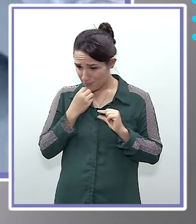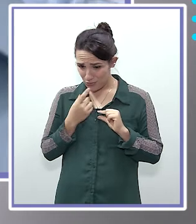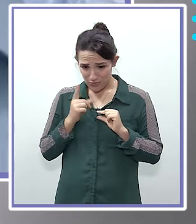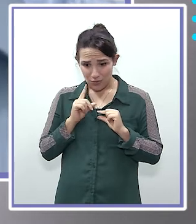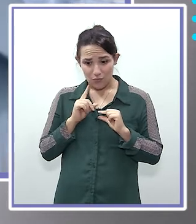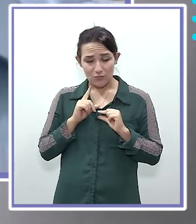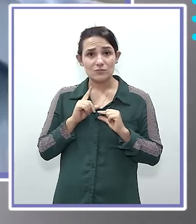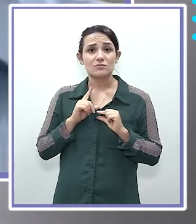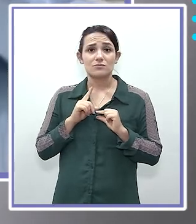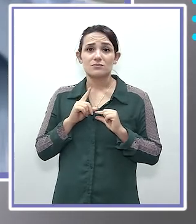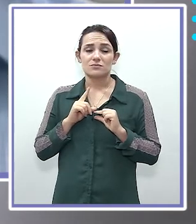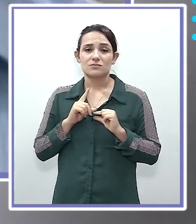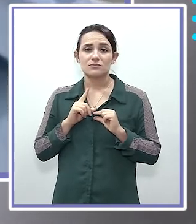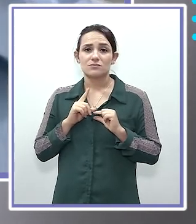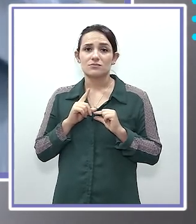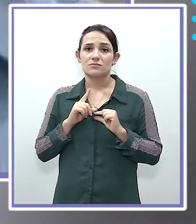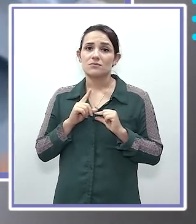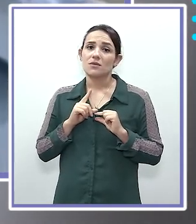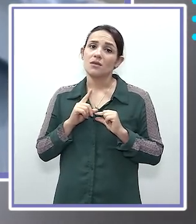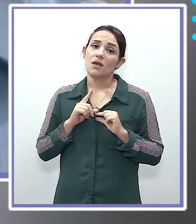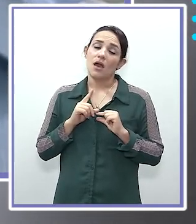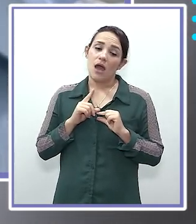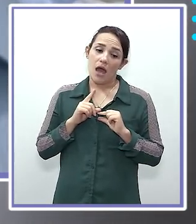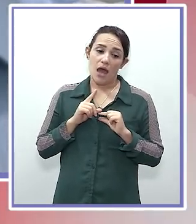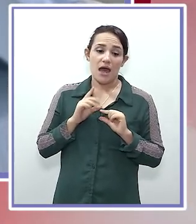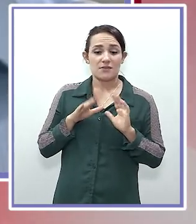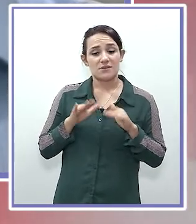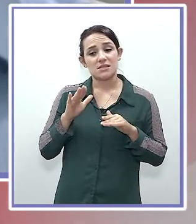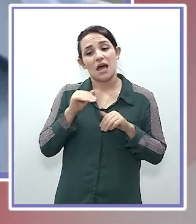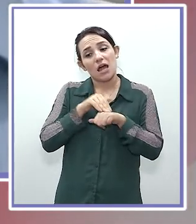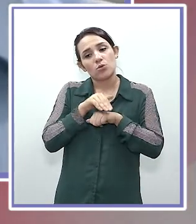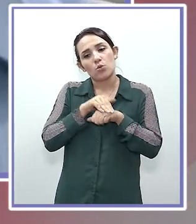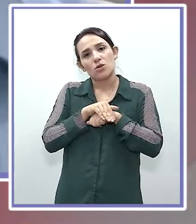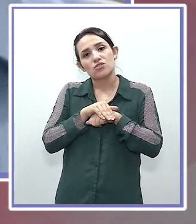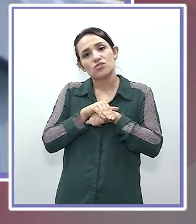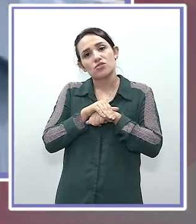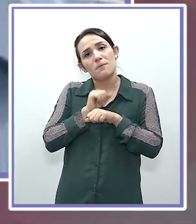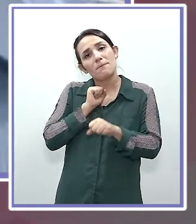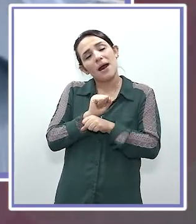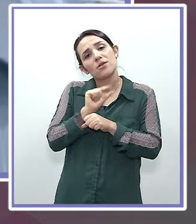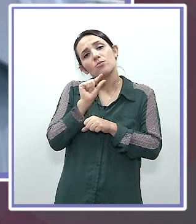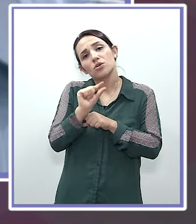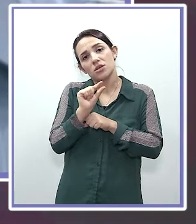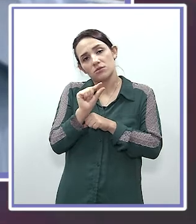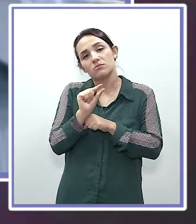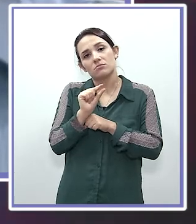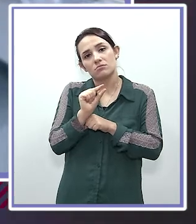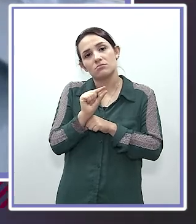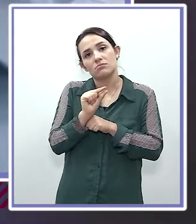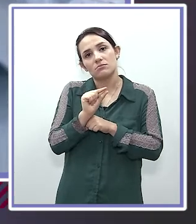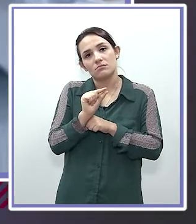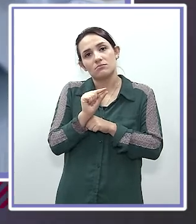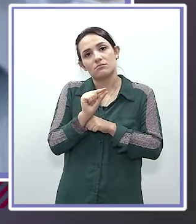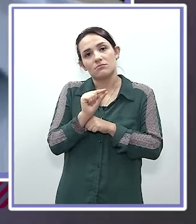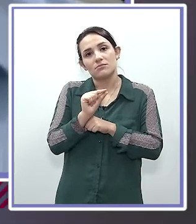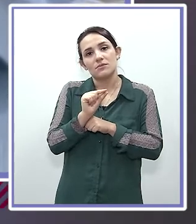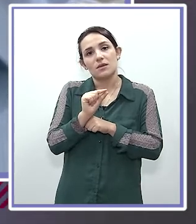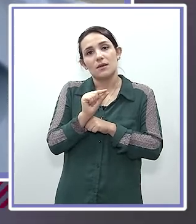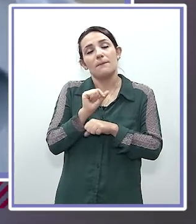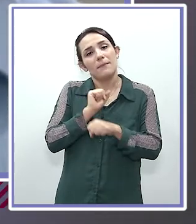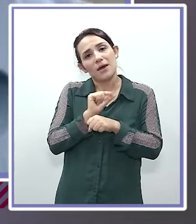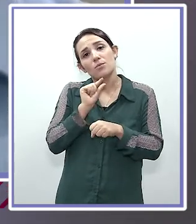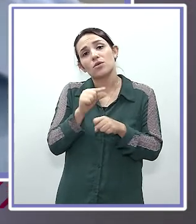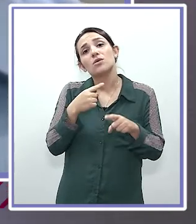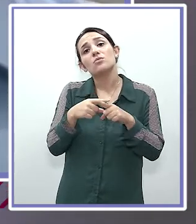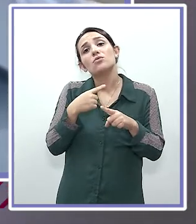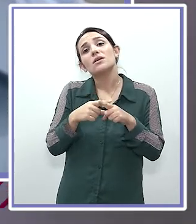o consumo também na parte da noite é menor, então elas acabam saindo do sistema para que a gente não tenha sobra